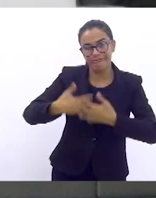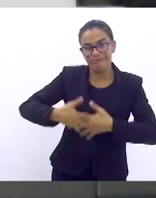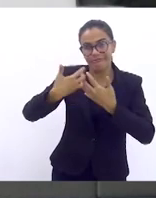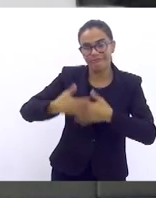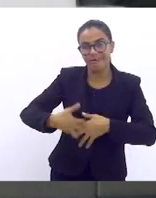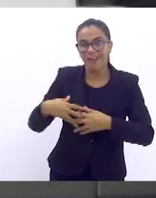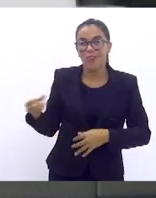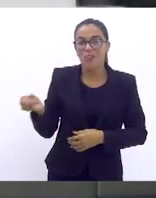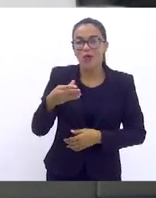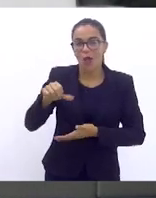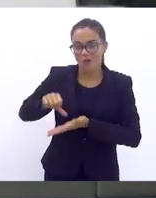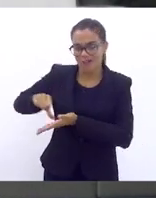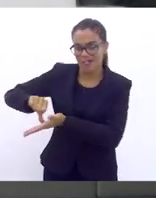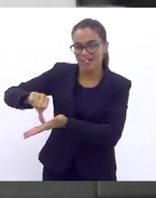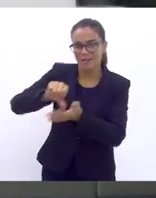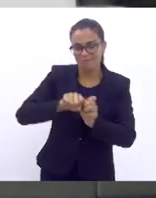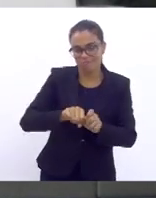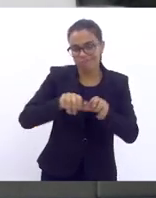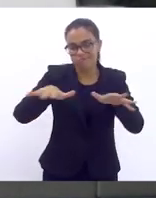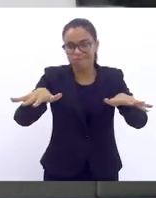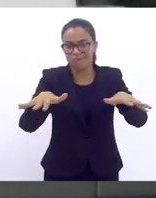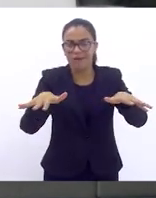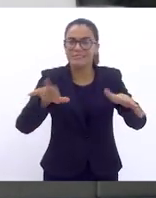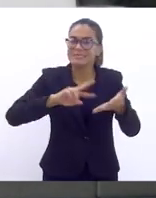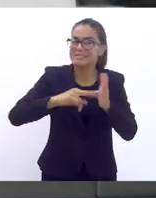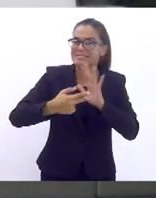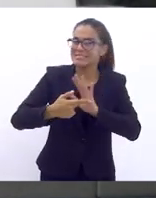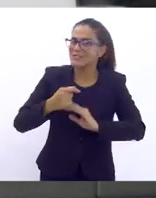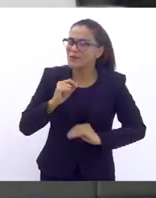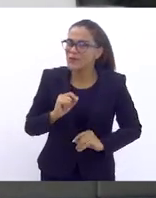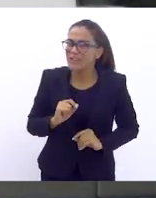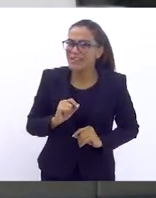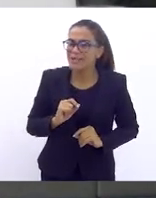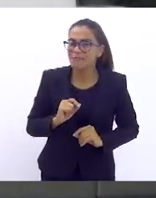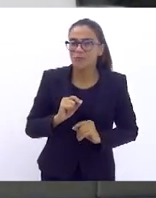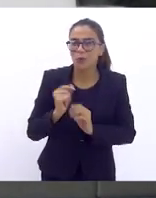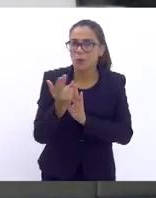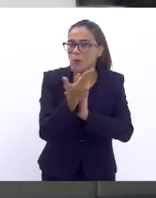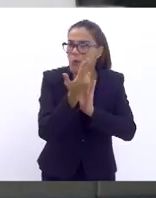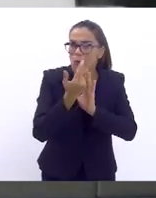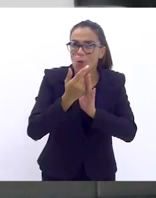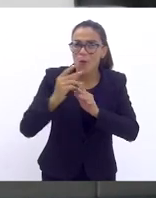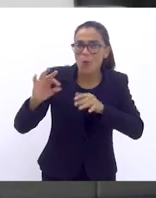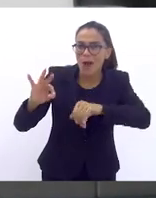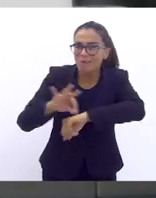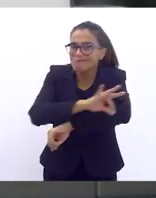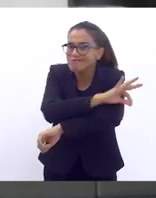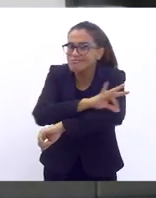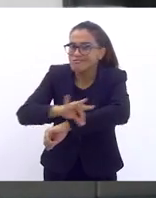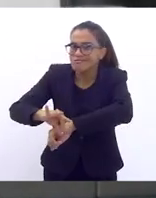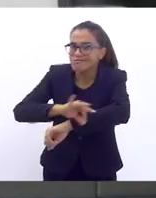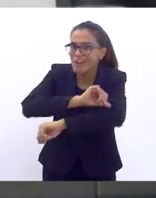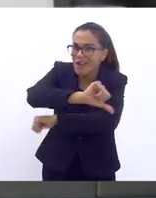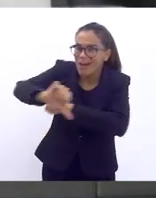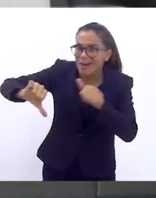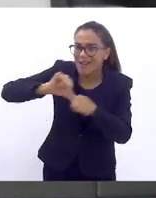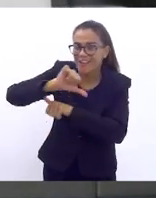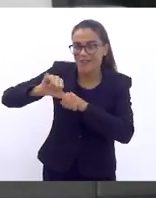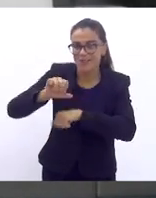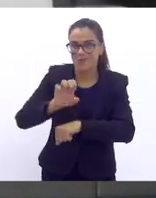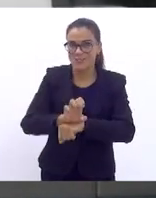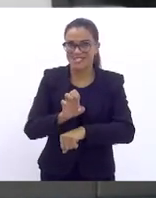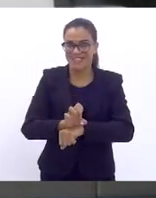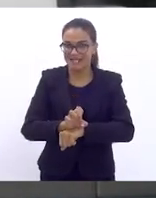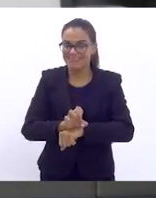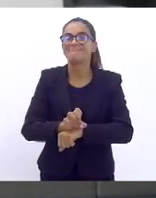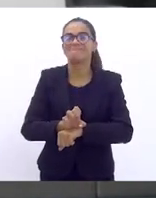novas centralidades podem significar um rede desenho das regiões do Estado A